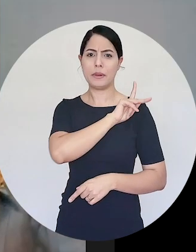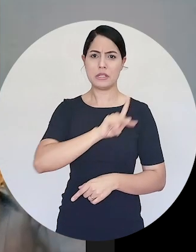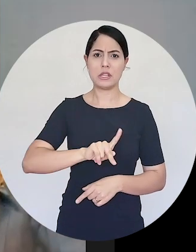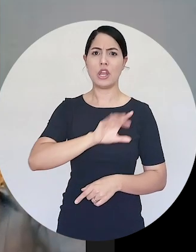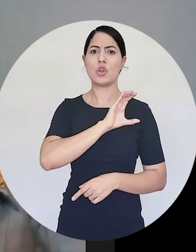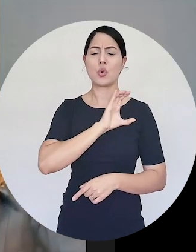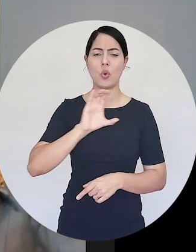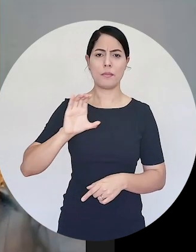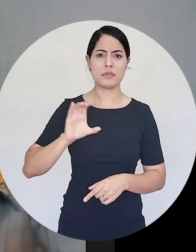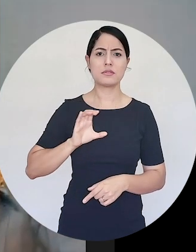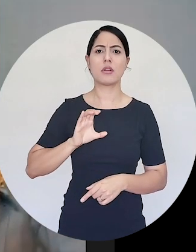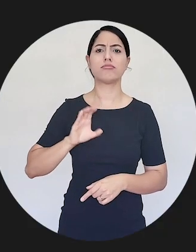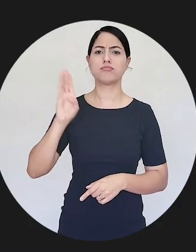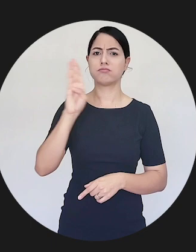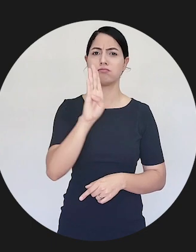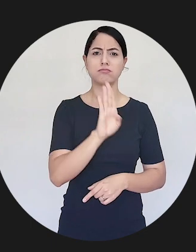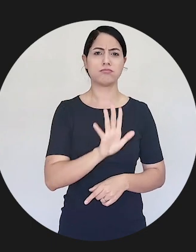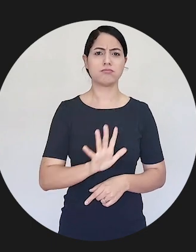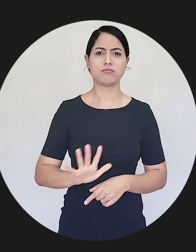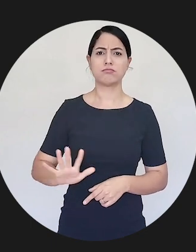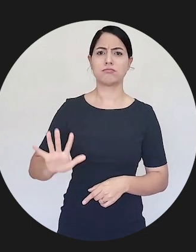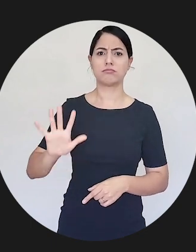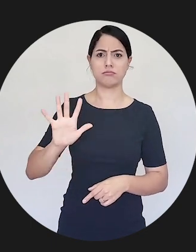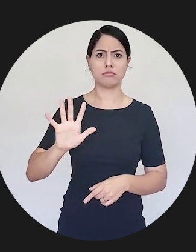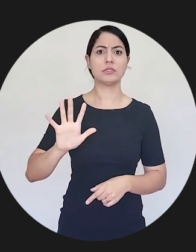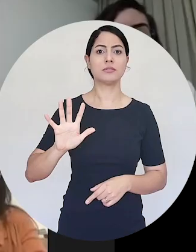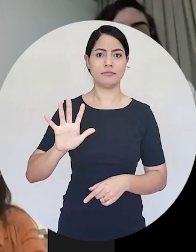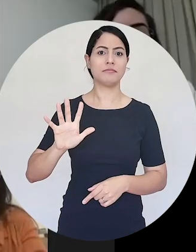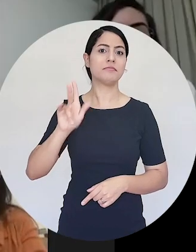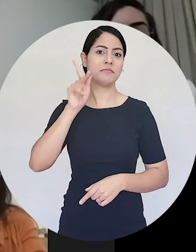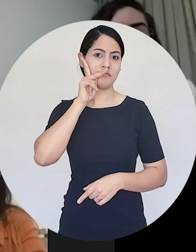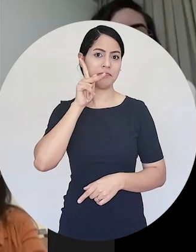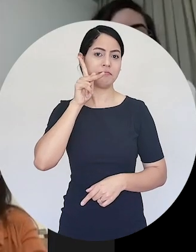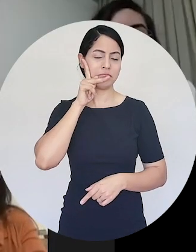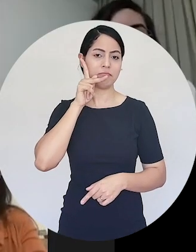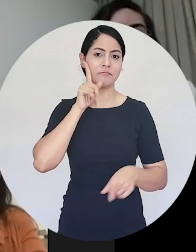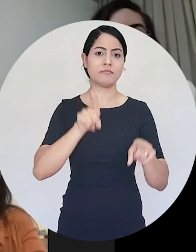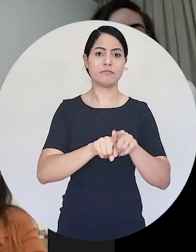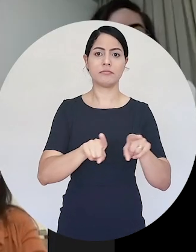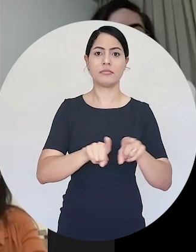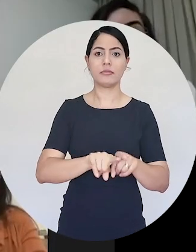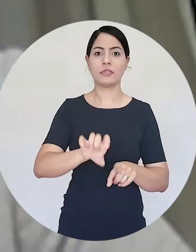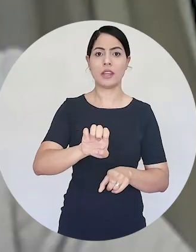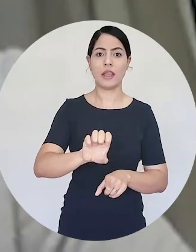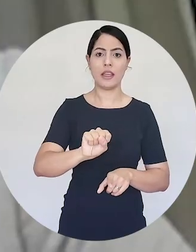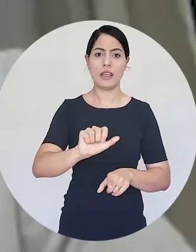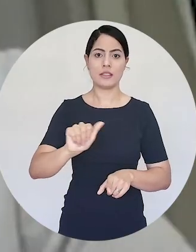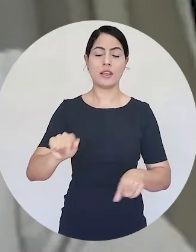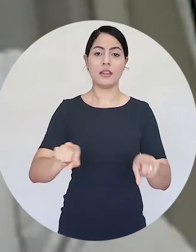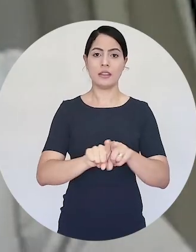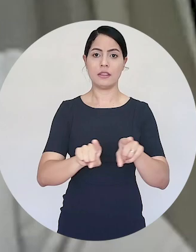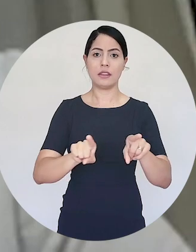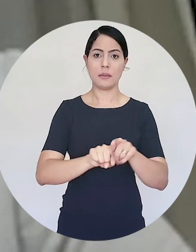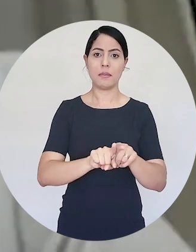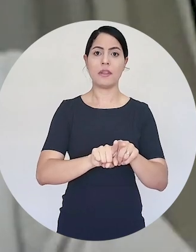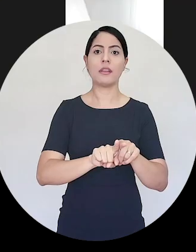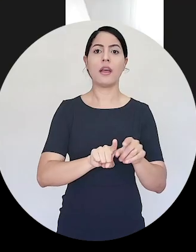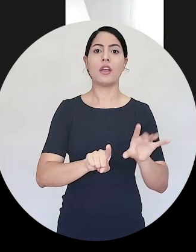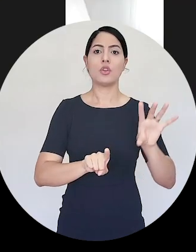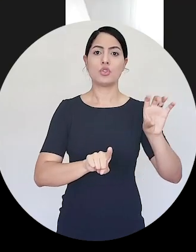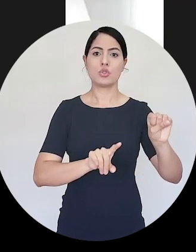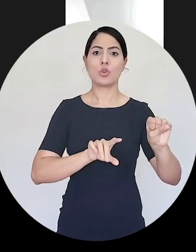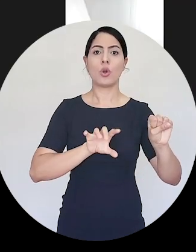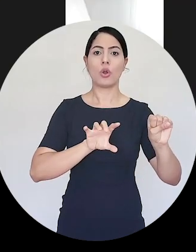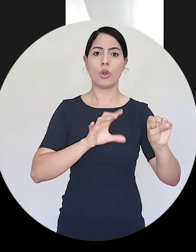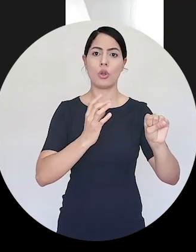de seccionais, representantes da Caixa de Assistência da Paraíba, da Nova ESA e da Rede Sororidade.